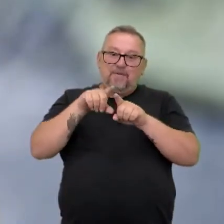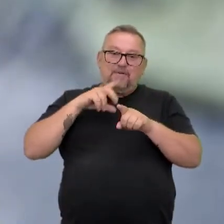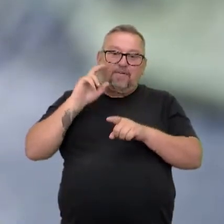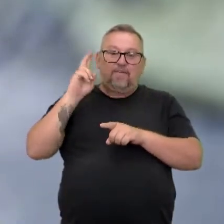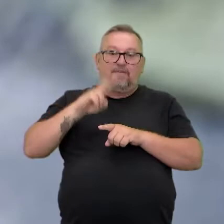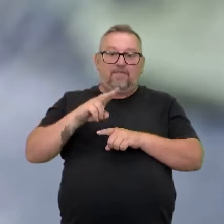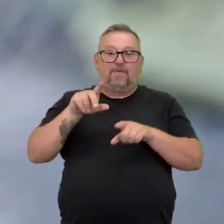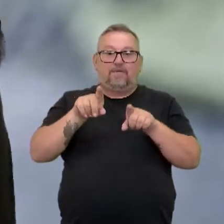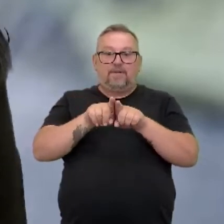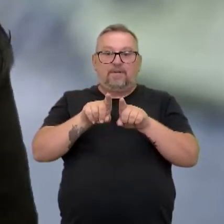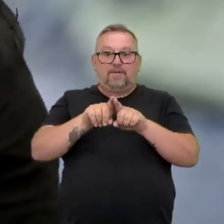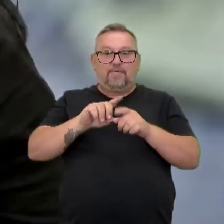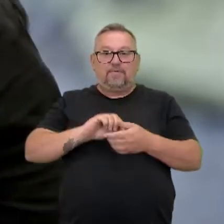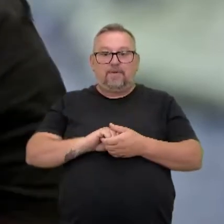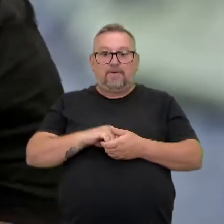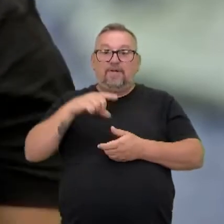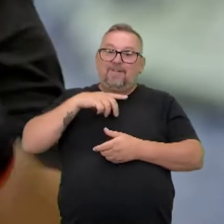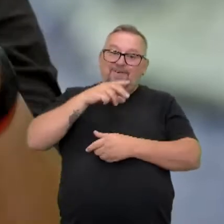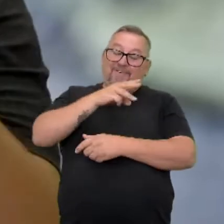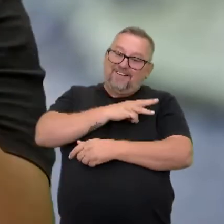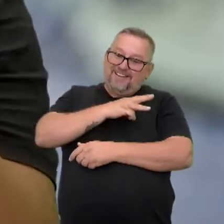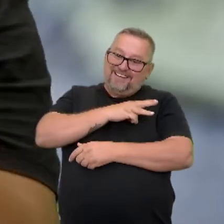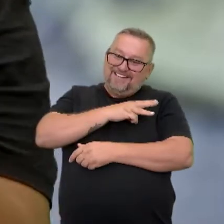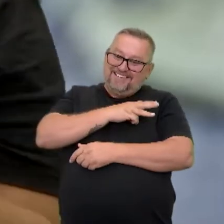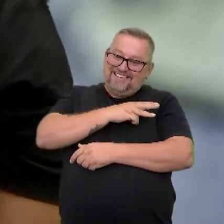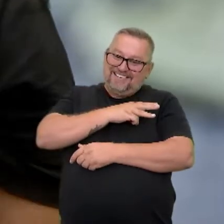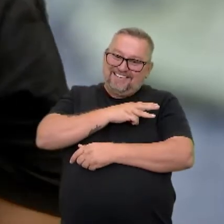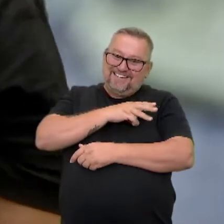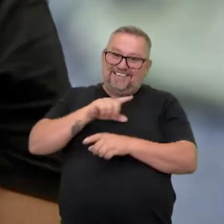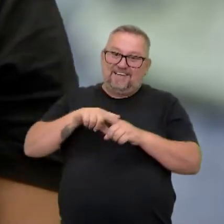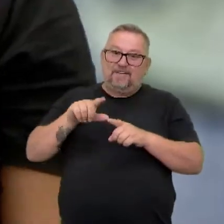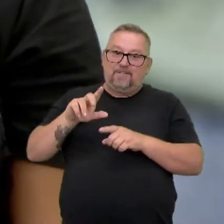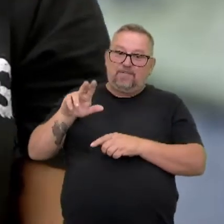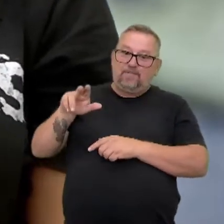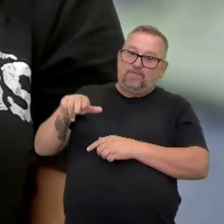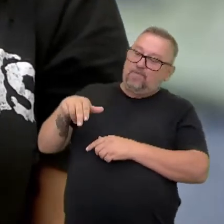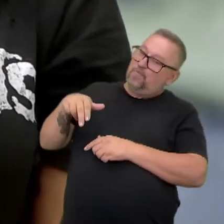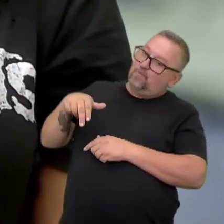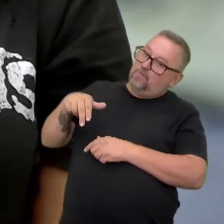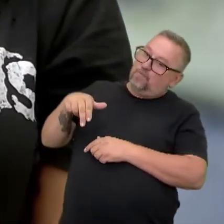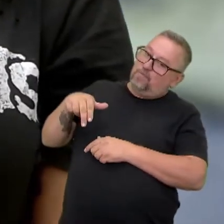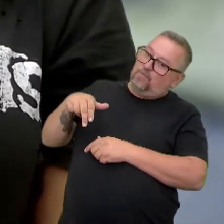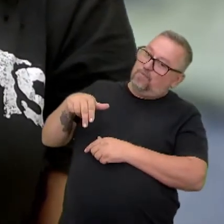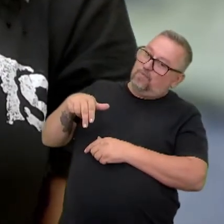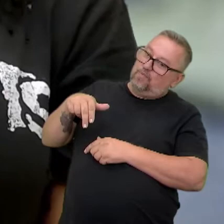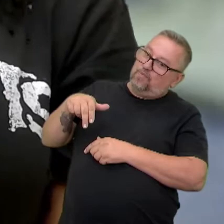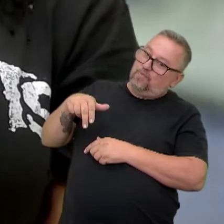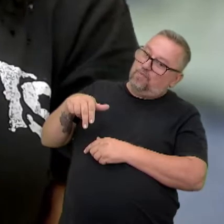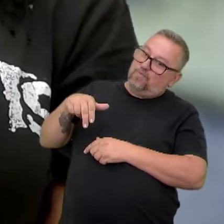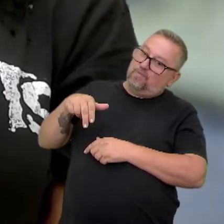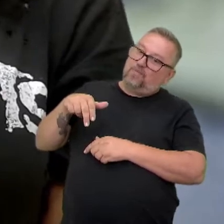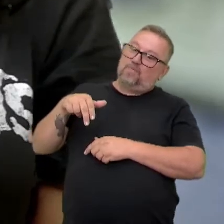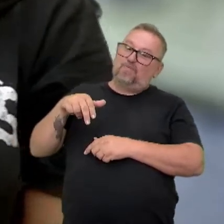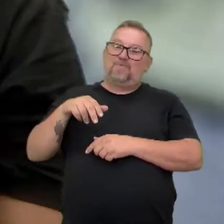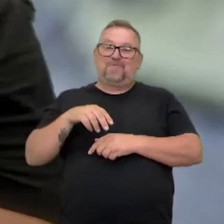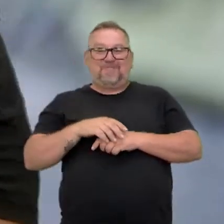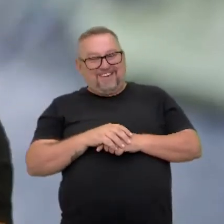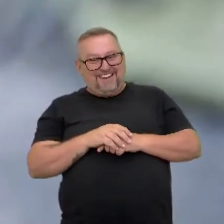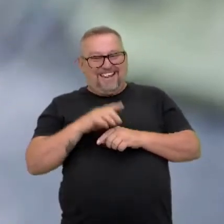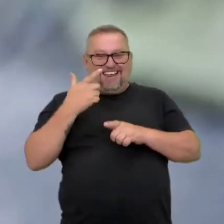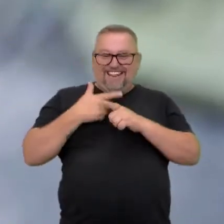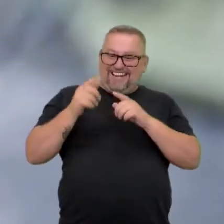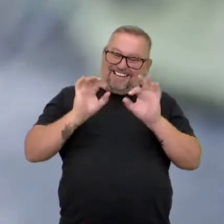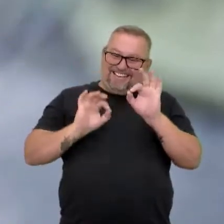memética e o Sidney tá ali embaixo, por favor, Sidney, trava na beleza. Trava na beleza. É sobre